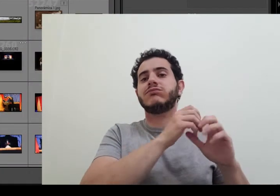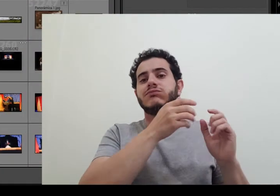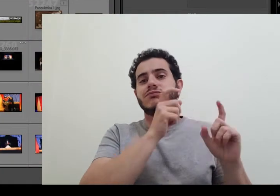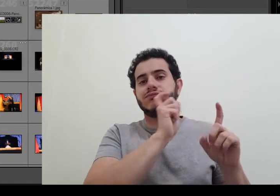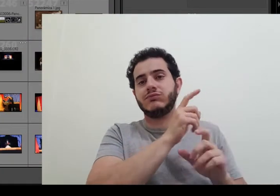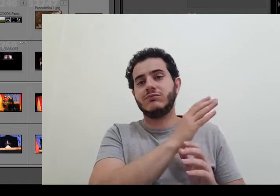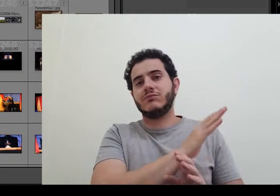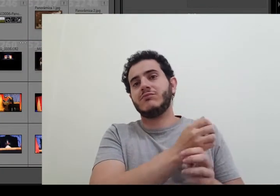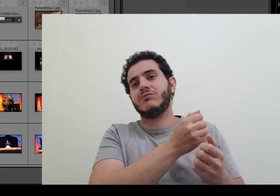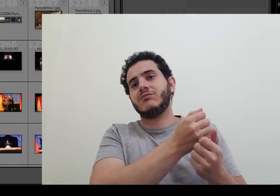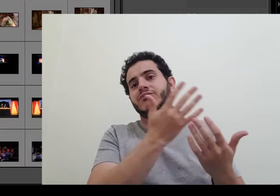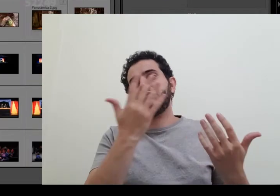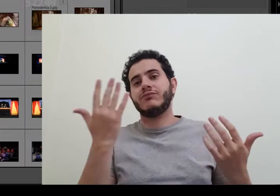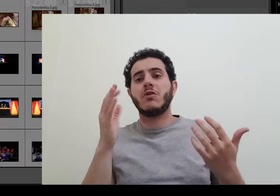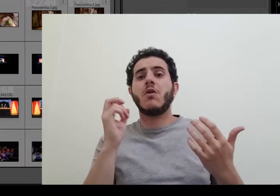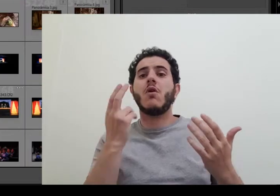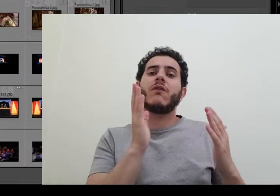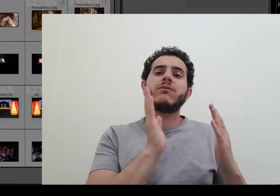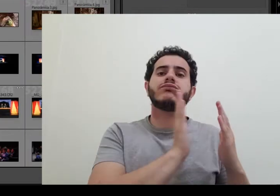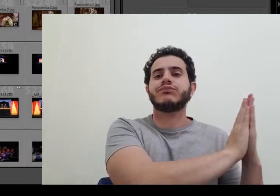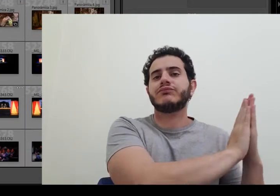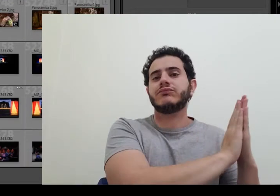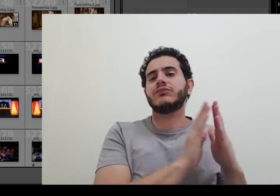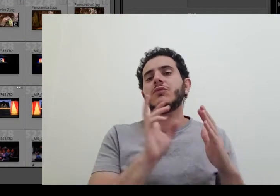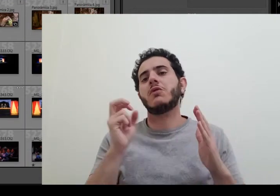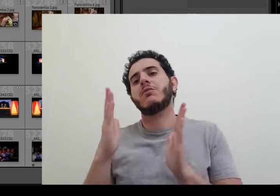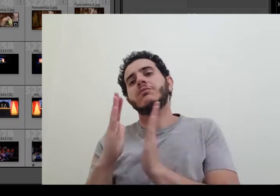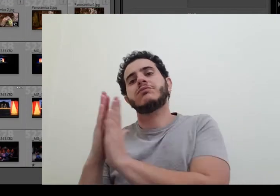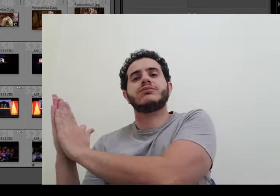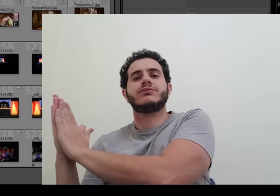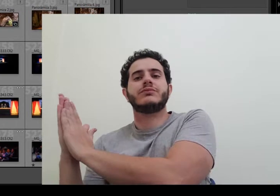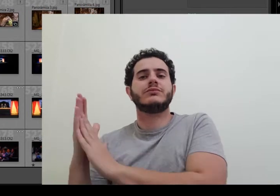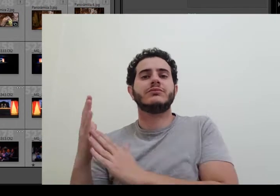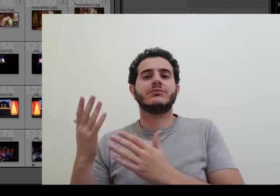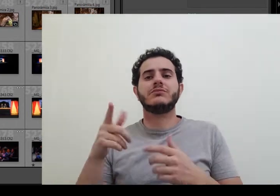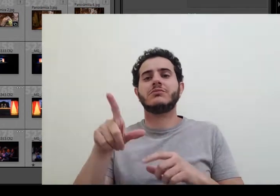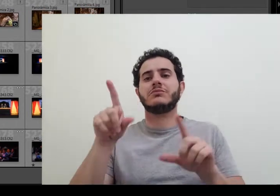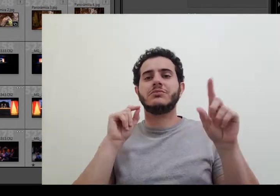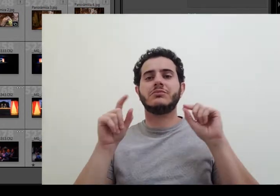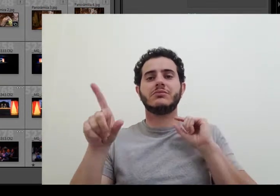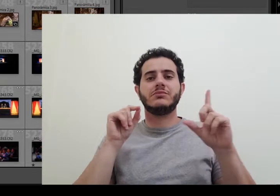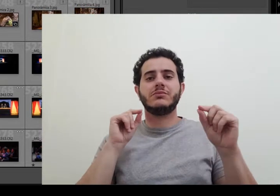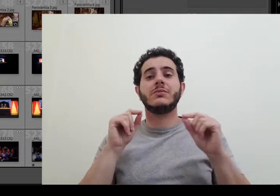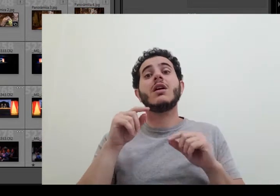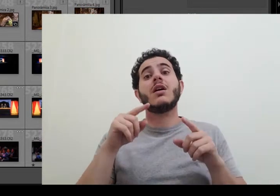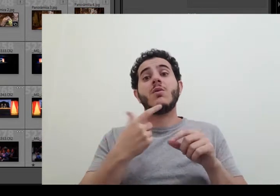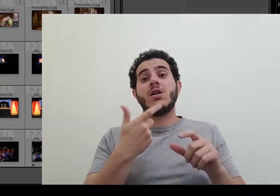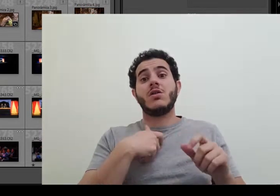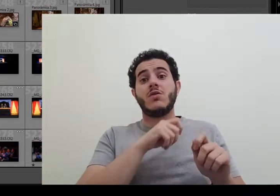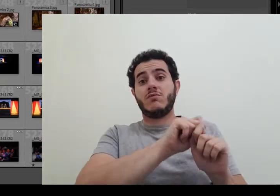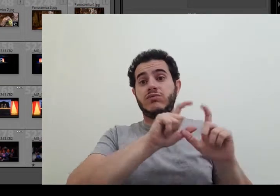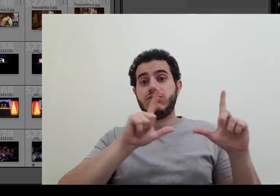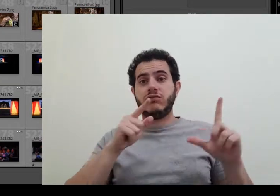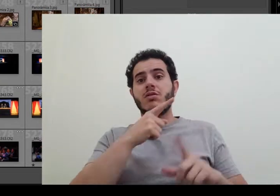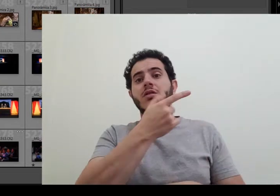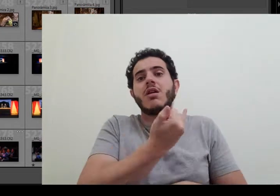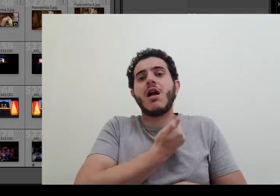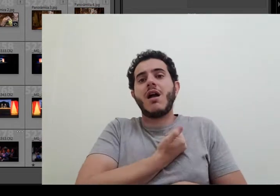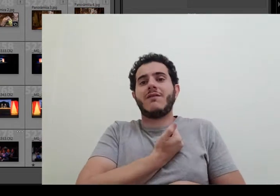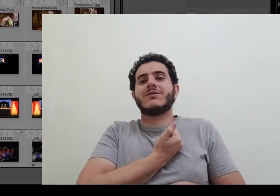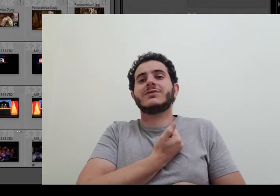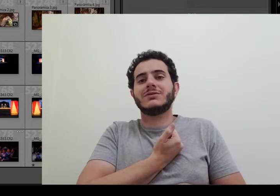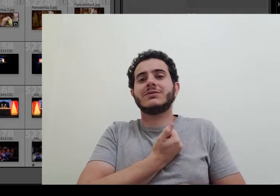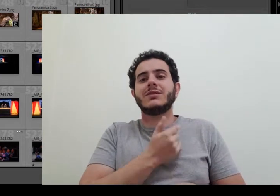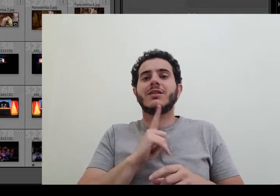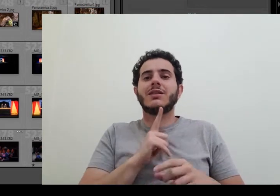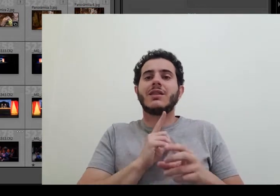esse painel. Quando a gente mantém esse painel aberto aqui, ele indica para mim algumas coisas, né? Tem as